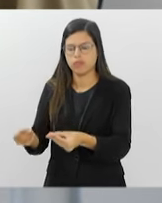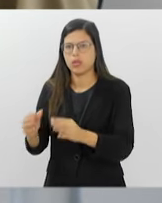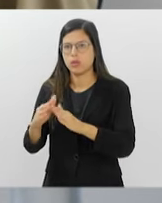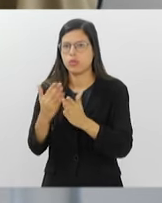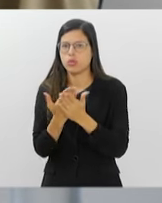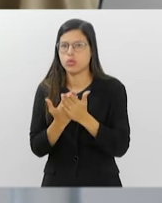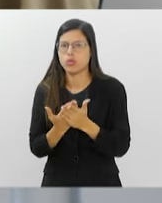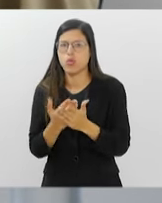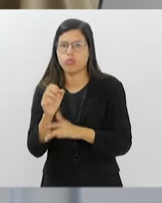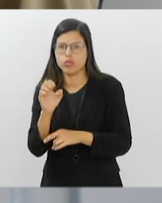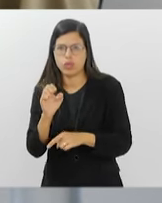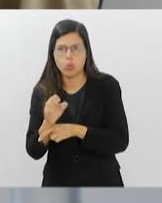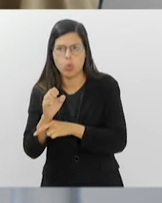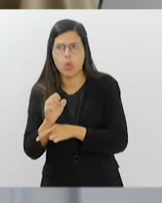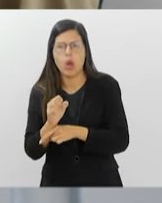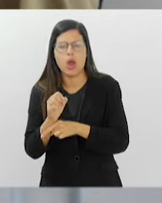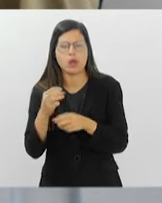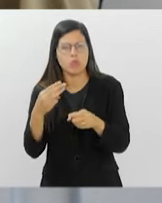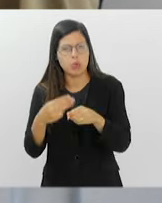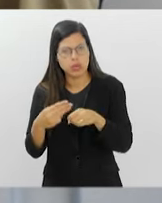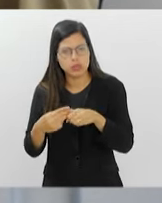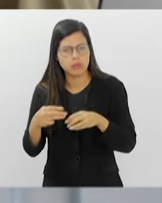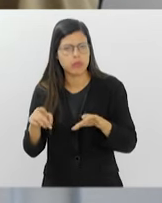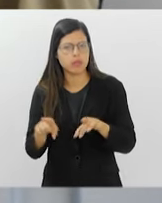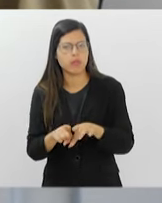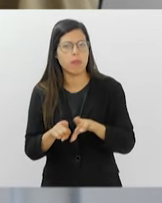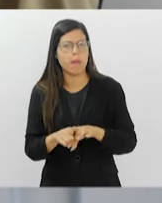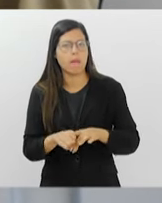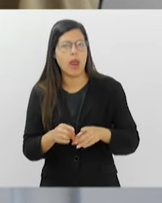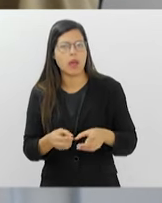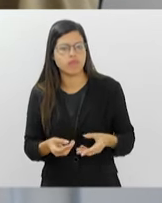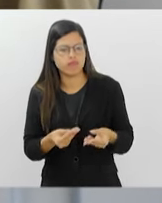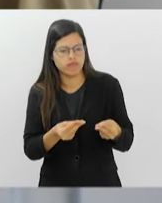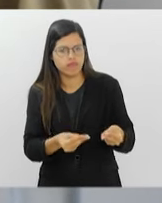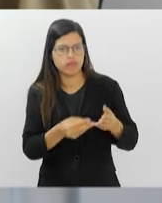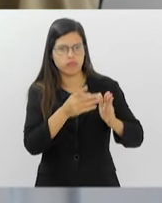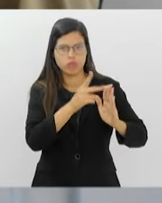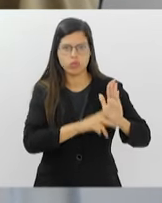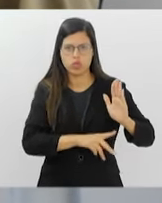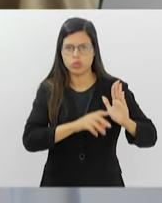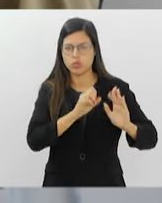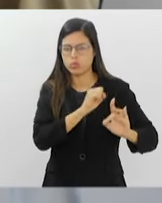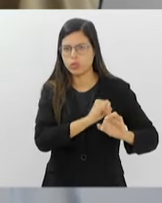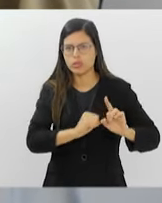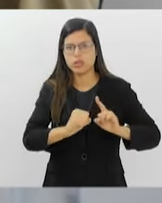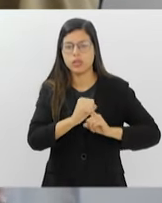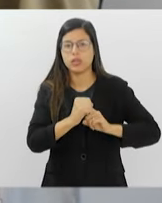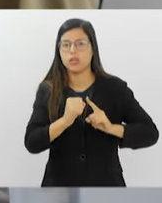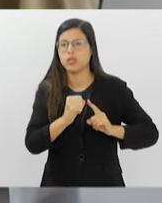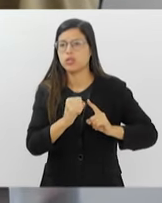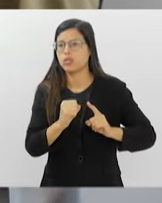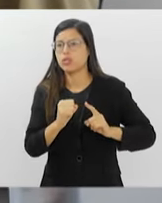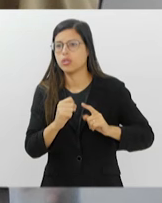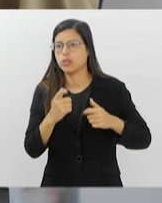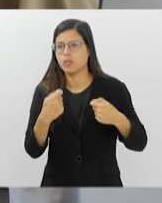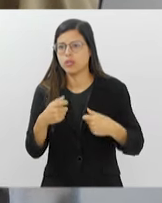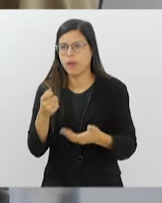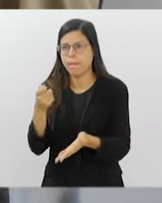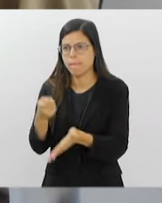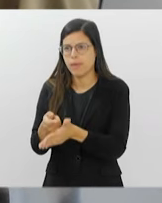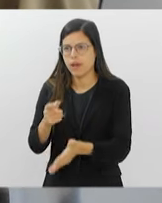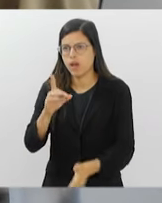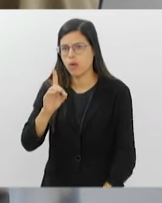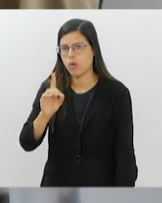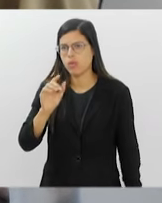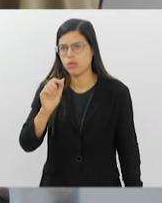municipais para projetos sociais e aí ao invés de eles pagarem lá o daem que é